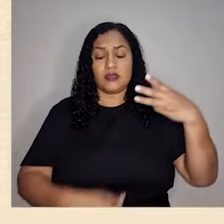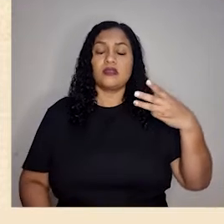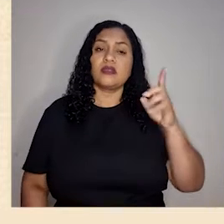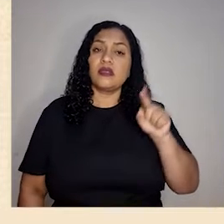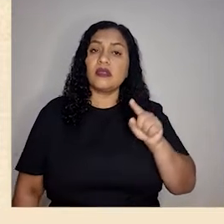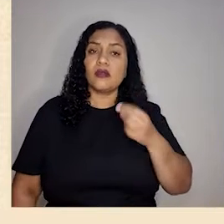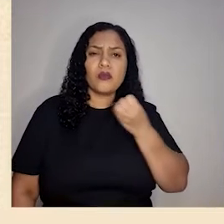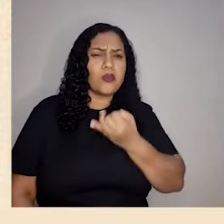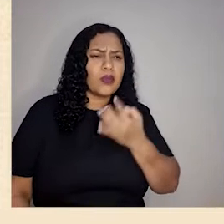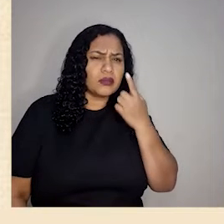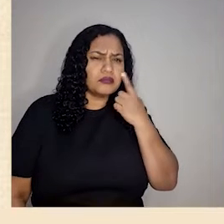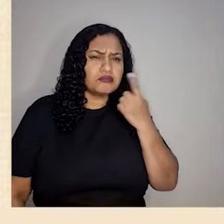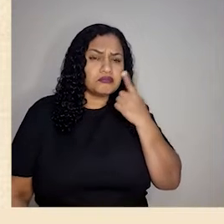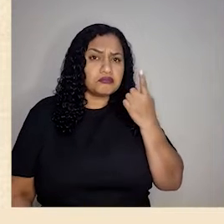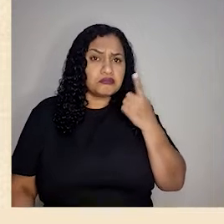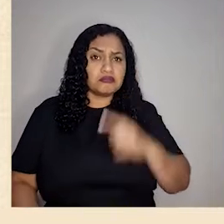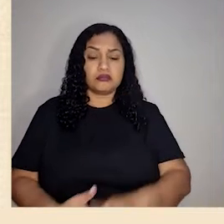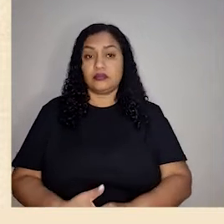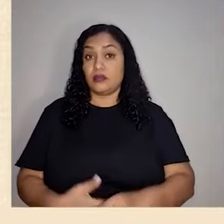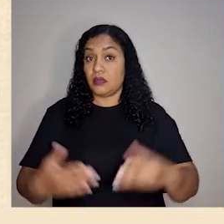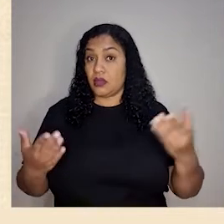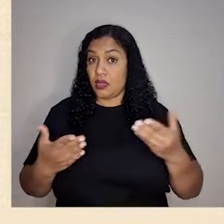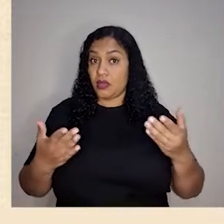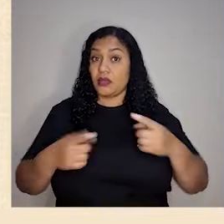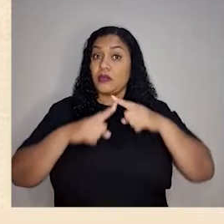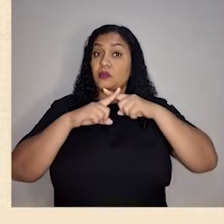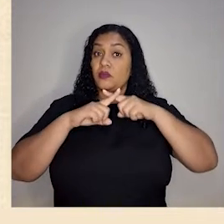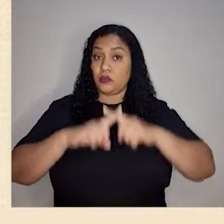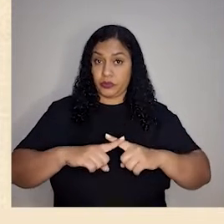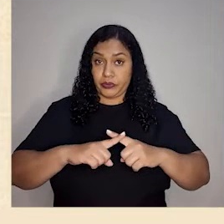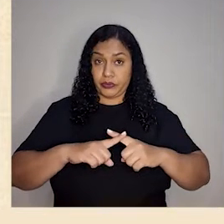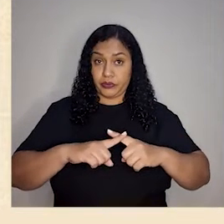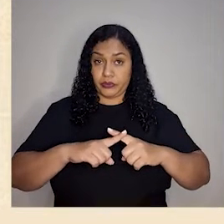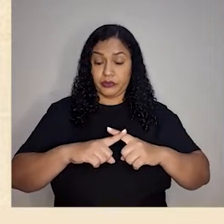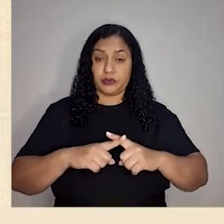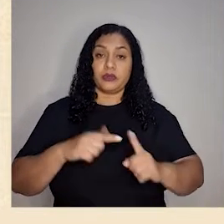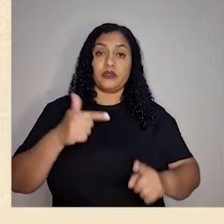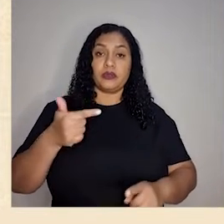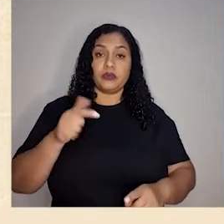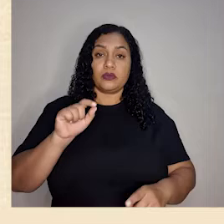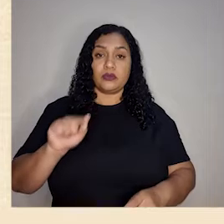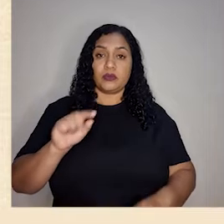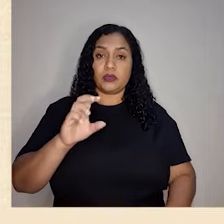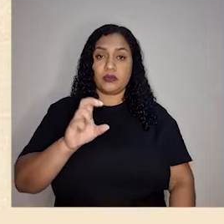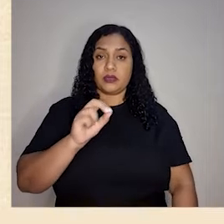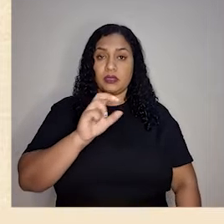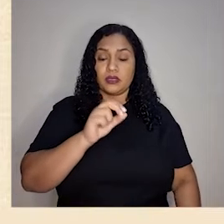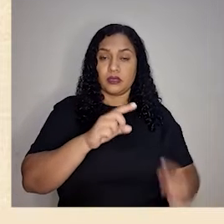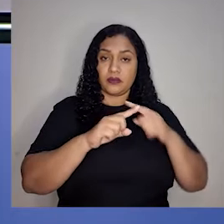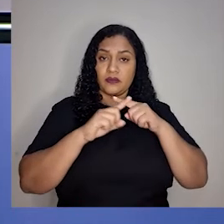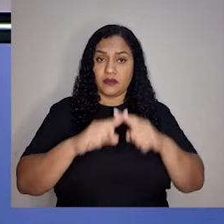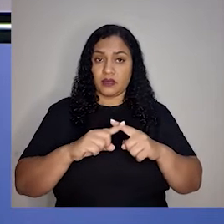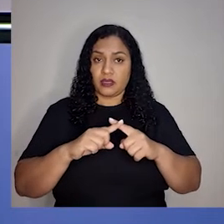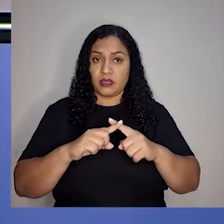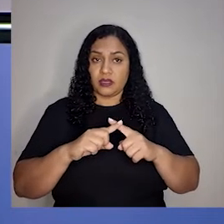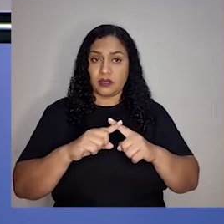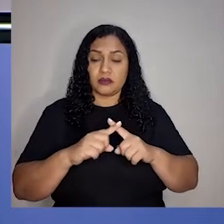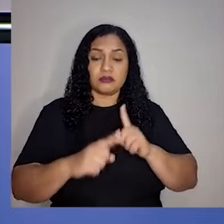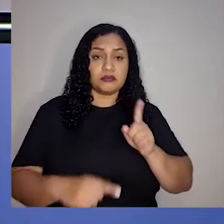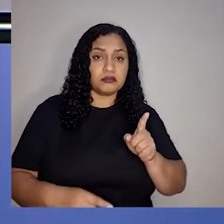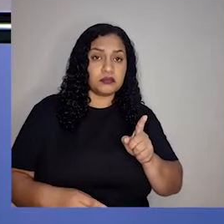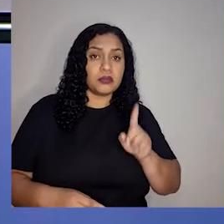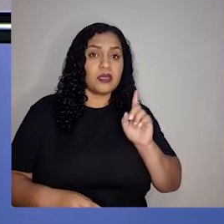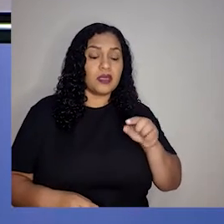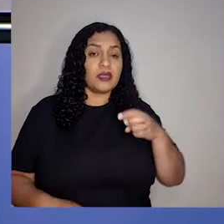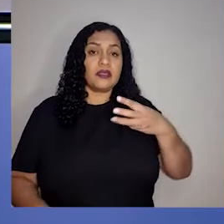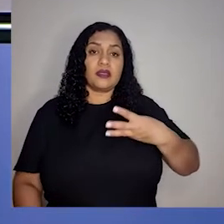esse valor agora nós temos que fazer essa multiplicação r$ 2.500 vezes esse valor